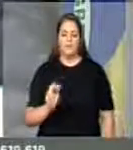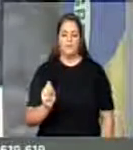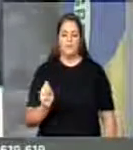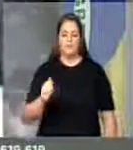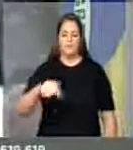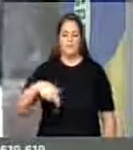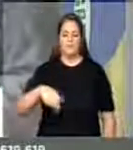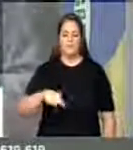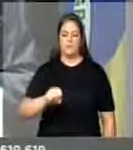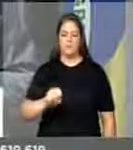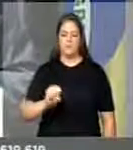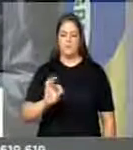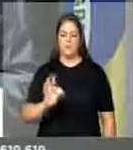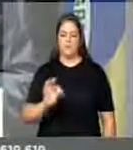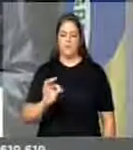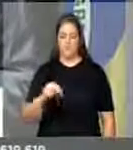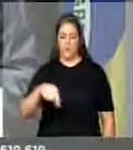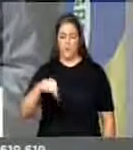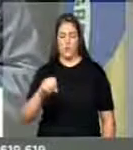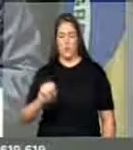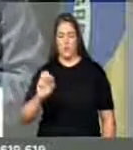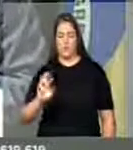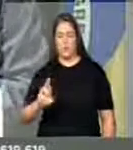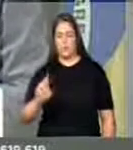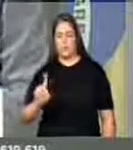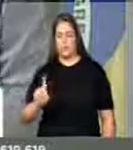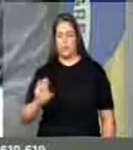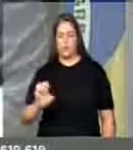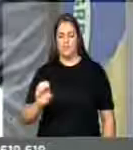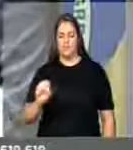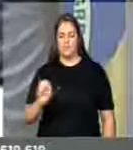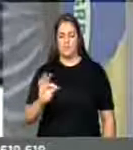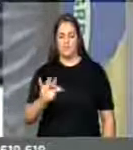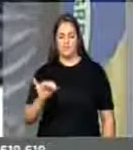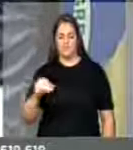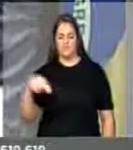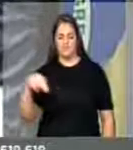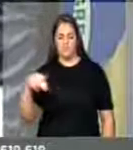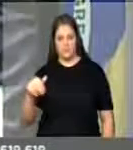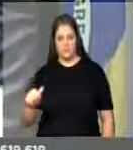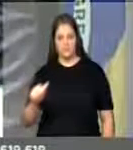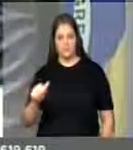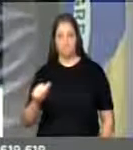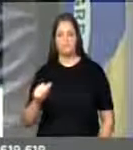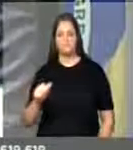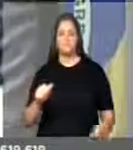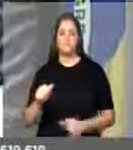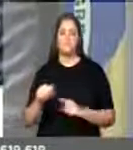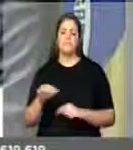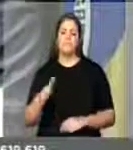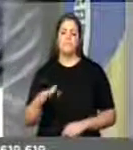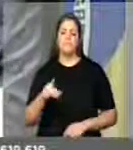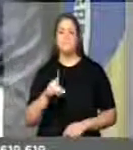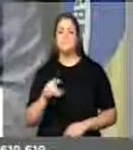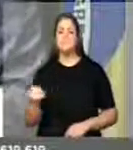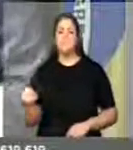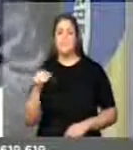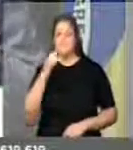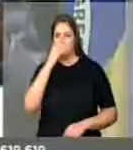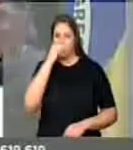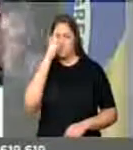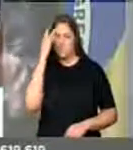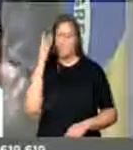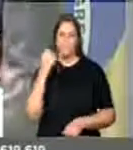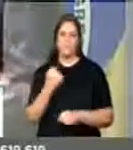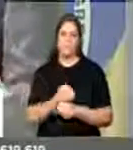jornal pernambucano, Jornal do Comércio, se resume a 100 funcionários. As obras